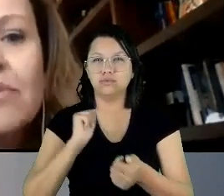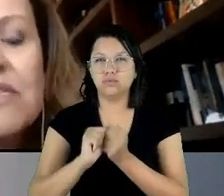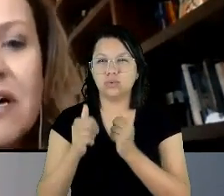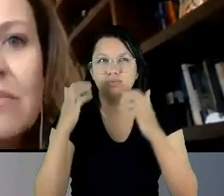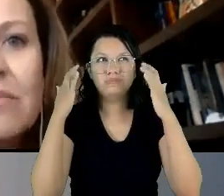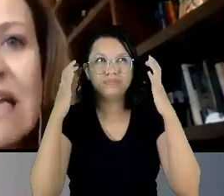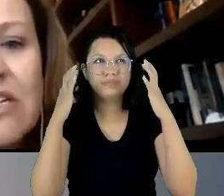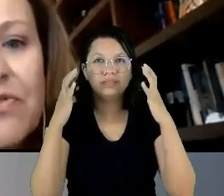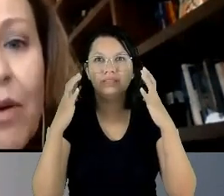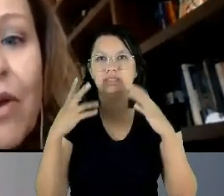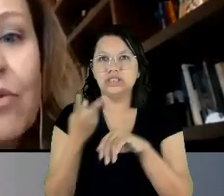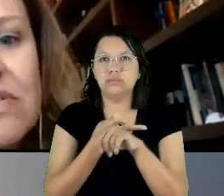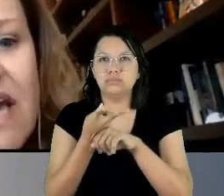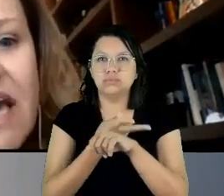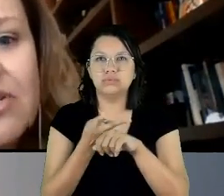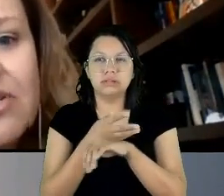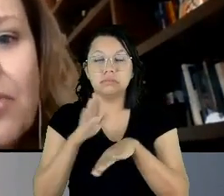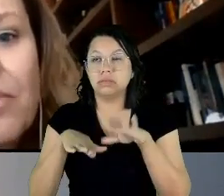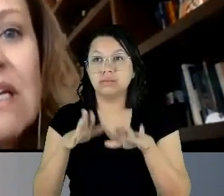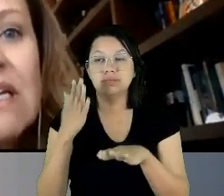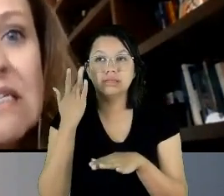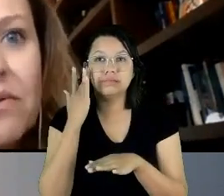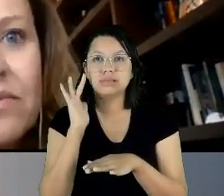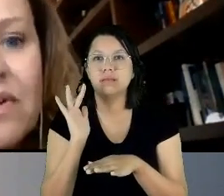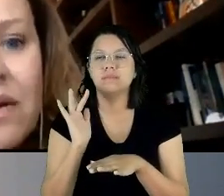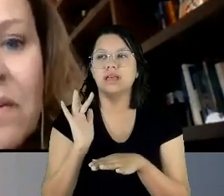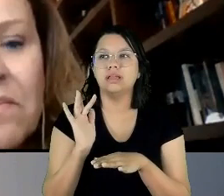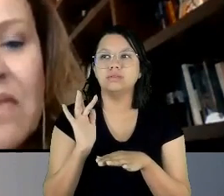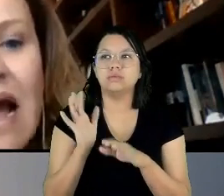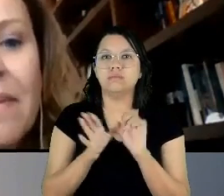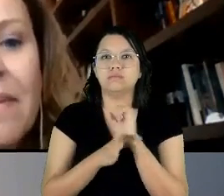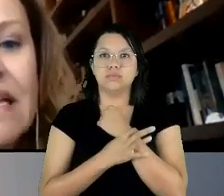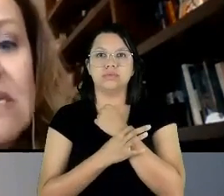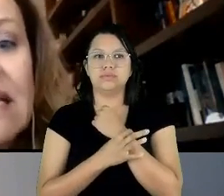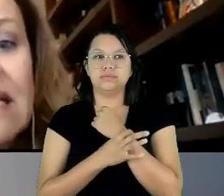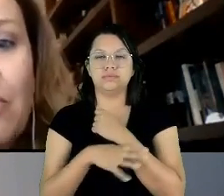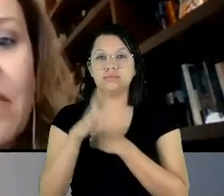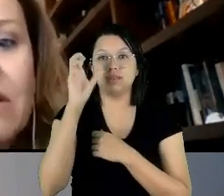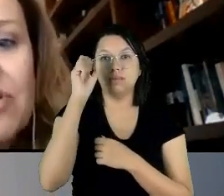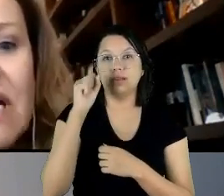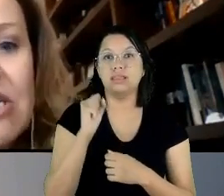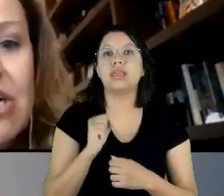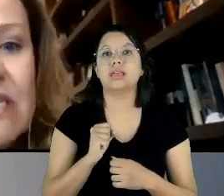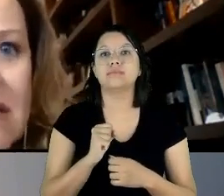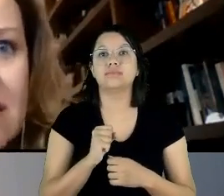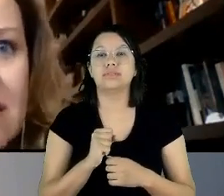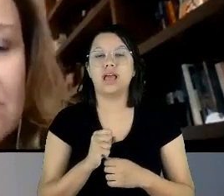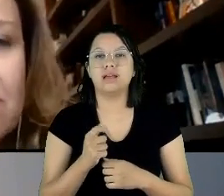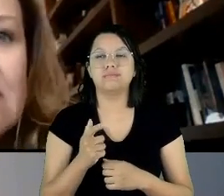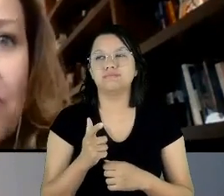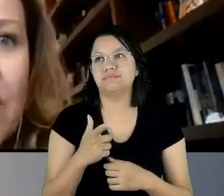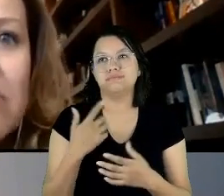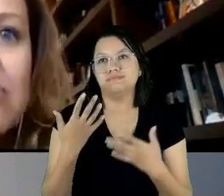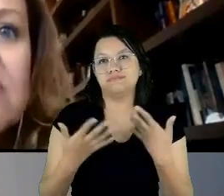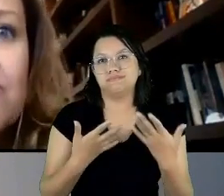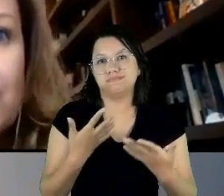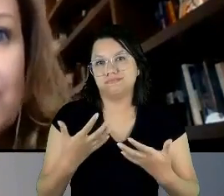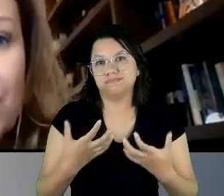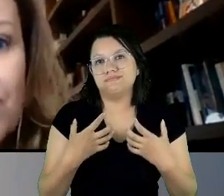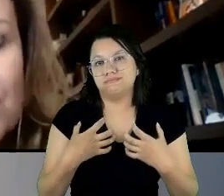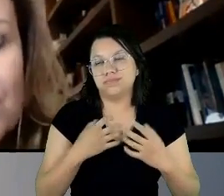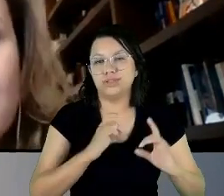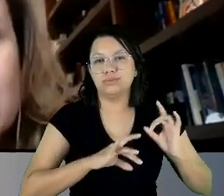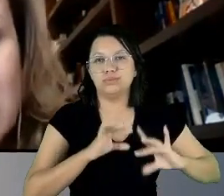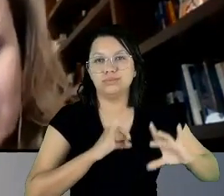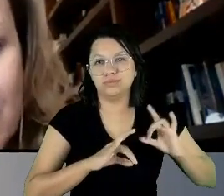em que buscamos, até de forma inconsciente, uma proteção. Aprendemos a lidar com o medo de andar sozinha, especialmente